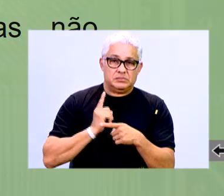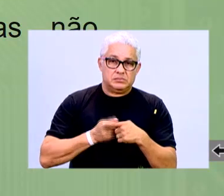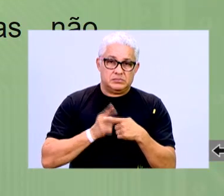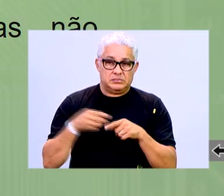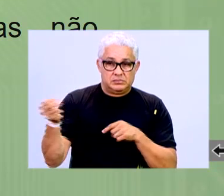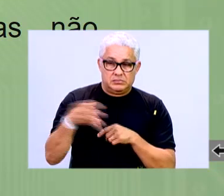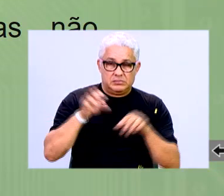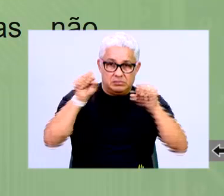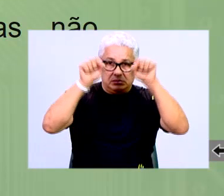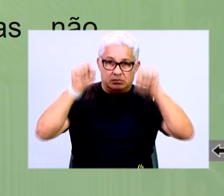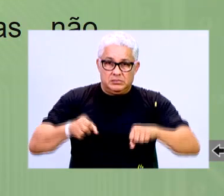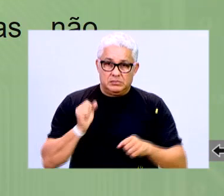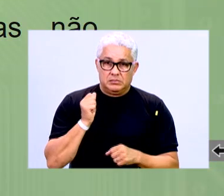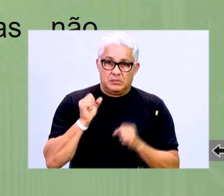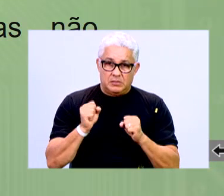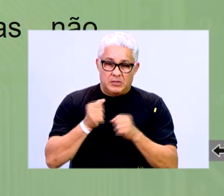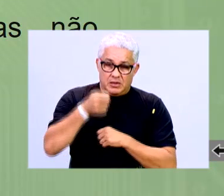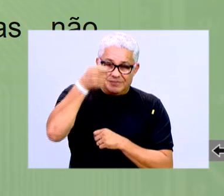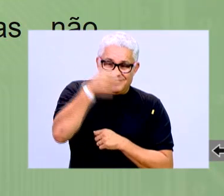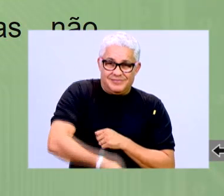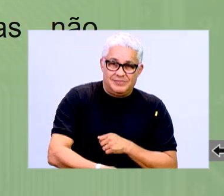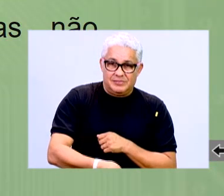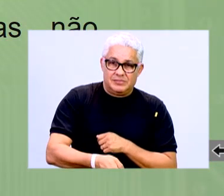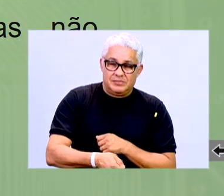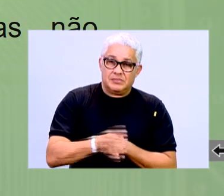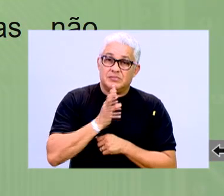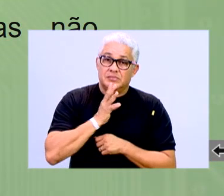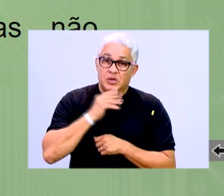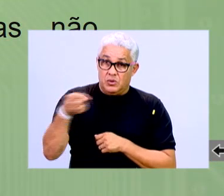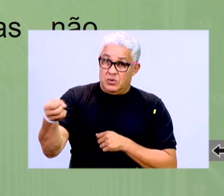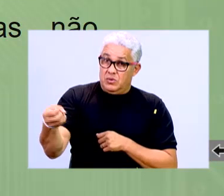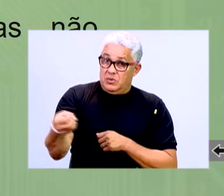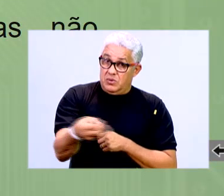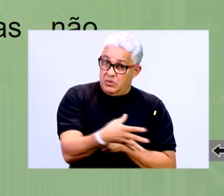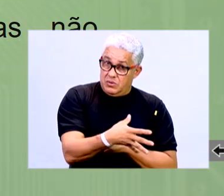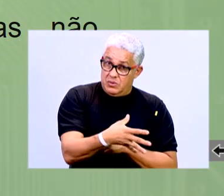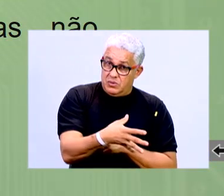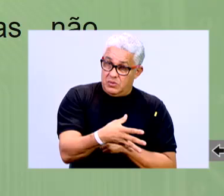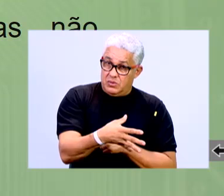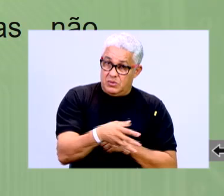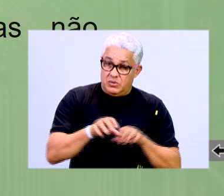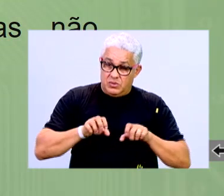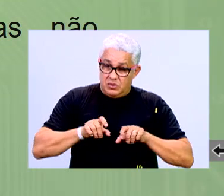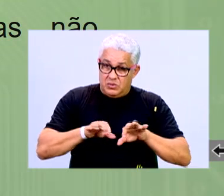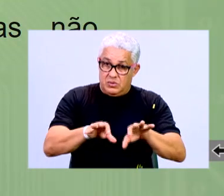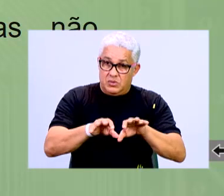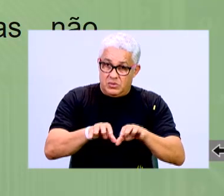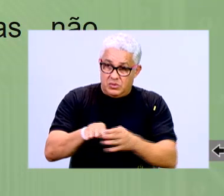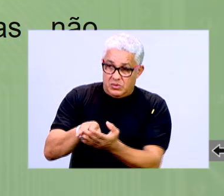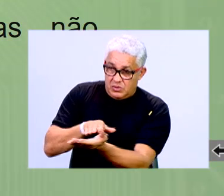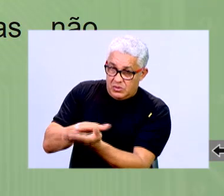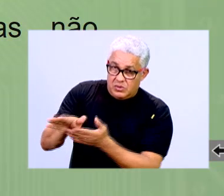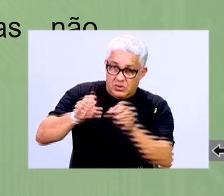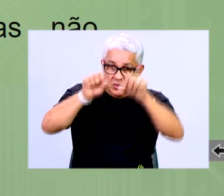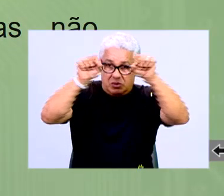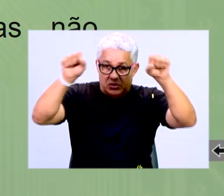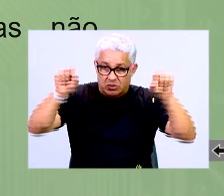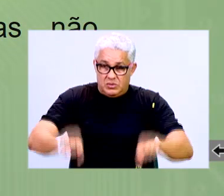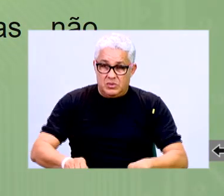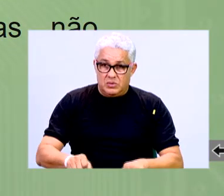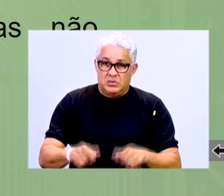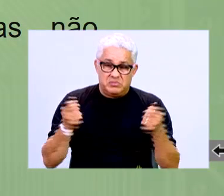pode exigir novos conhecimentos. Conhece a entrada e a saída do sistema, mas não